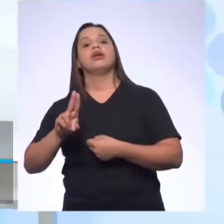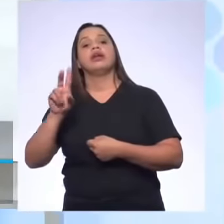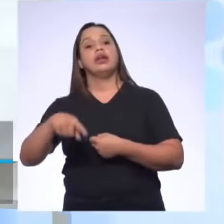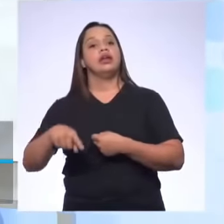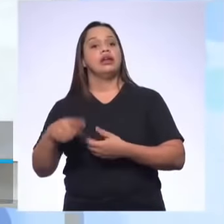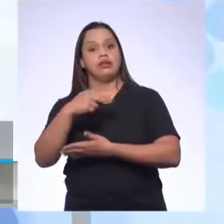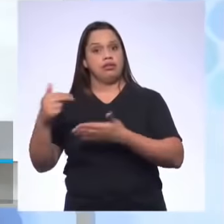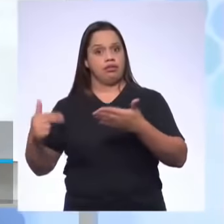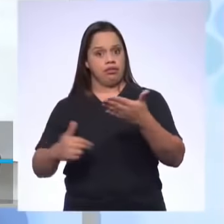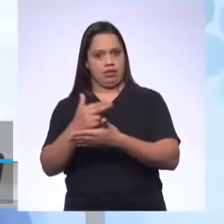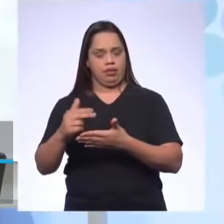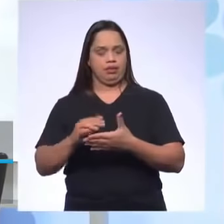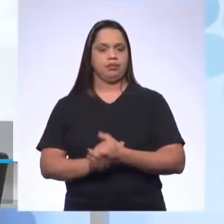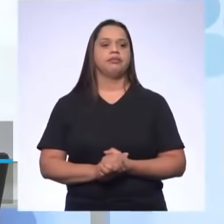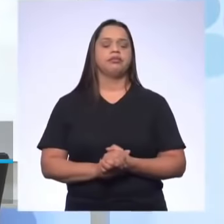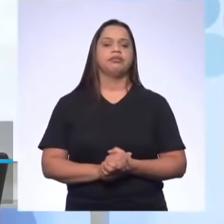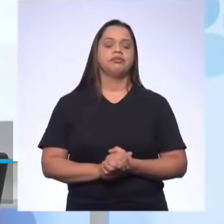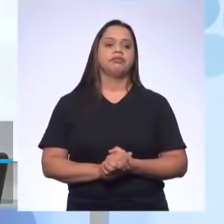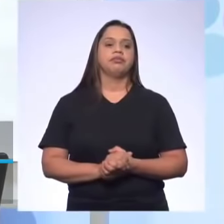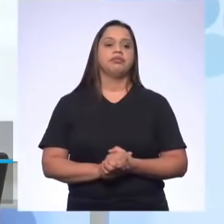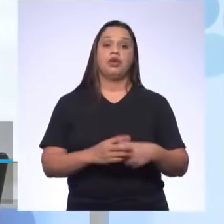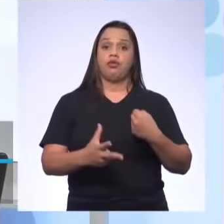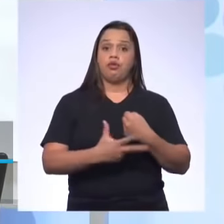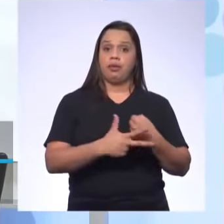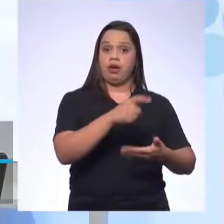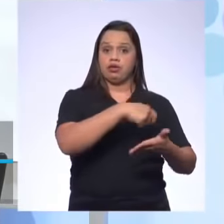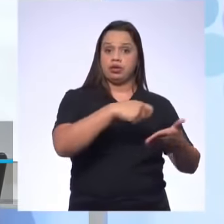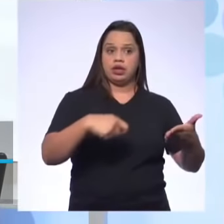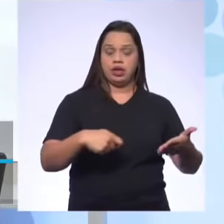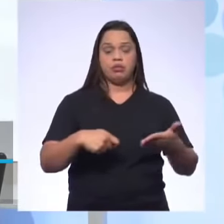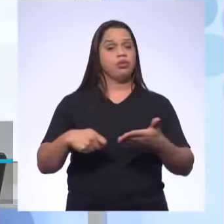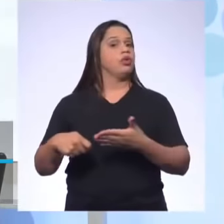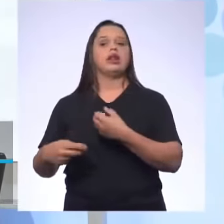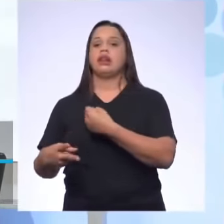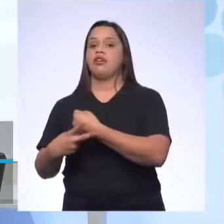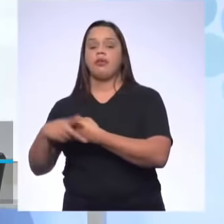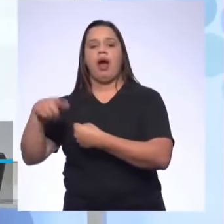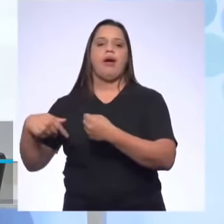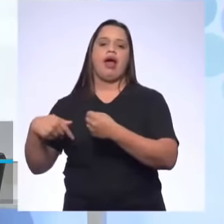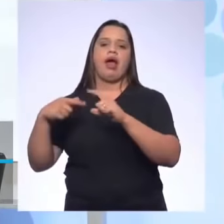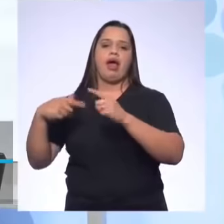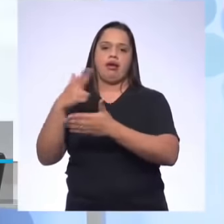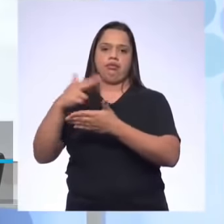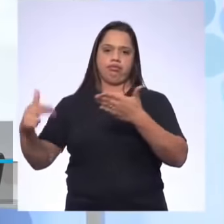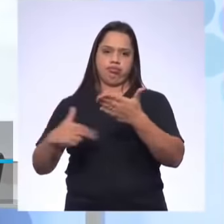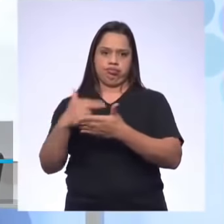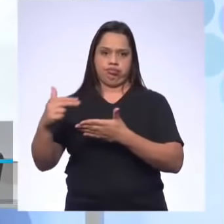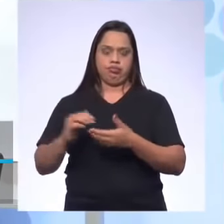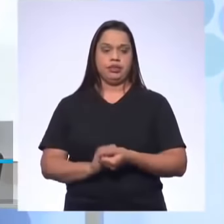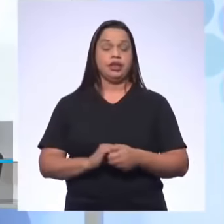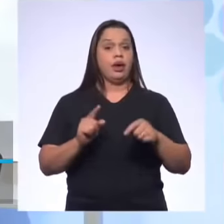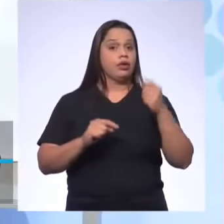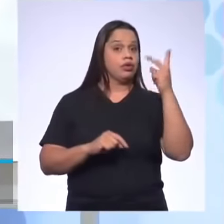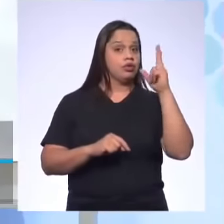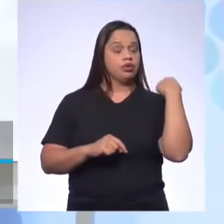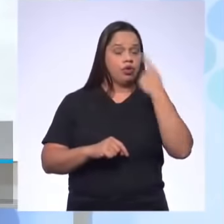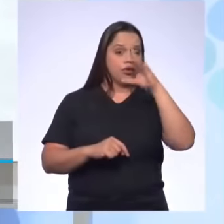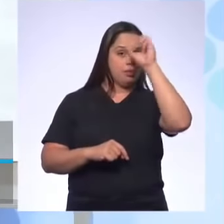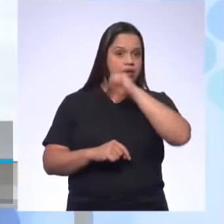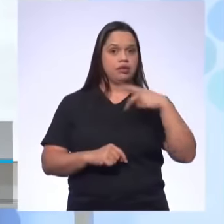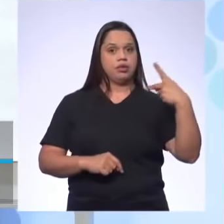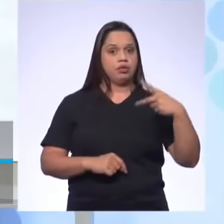as imagens, ok? Então, foi tudo isso que nós aprendemos ao longo do 2º e 3º bimestre, tá certo? Agora, nós